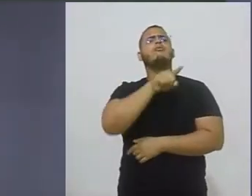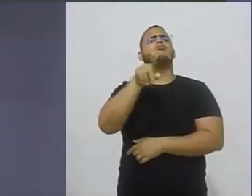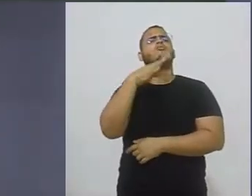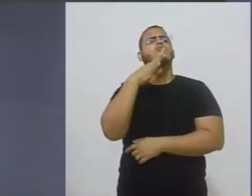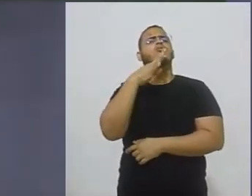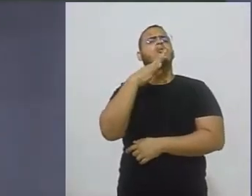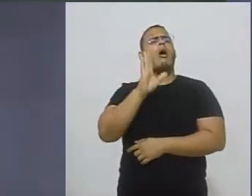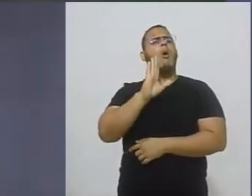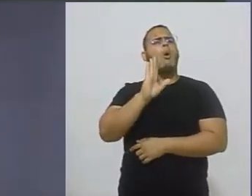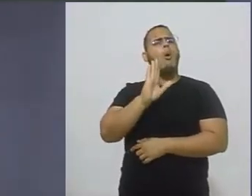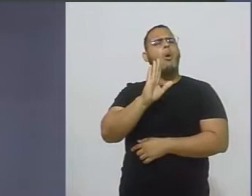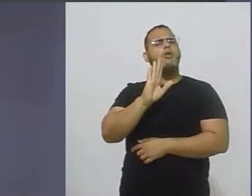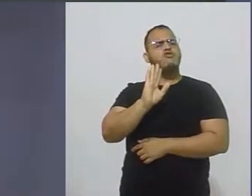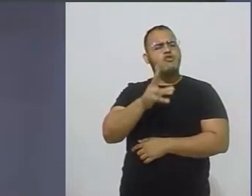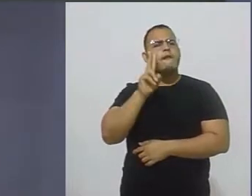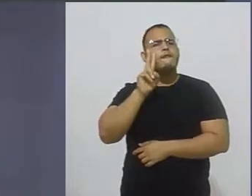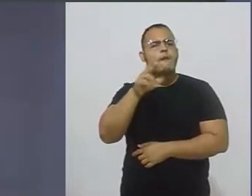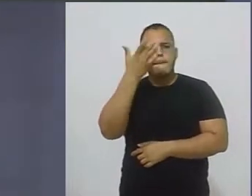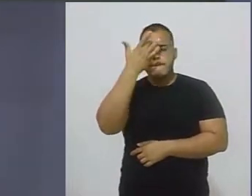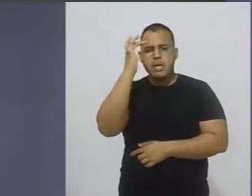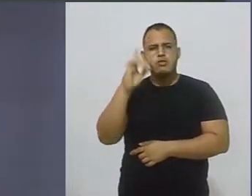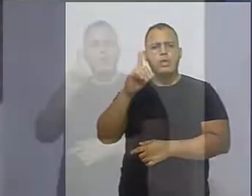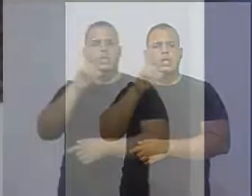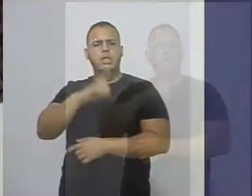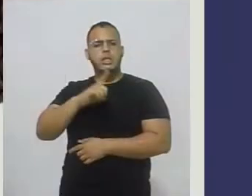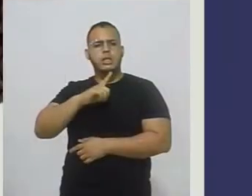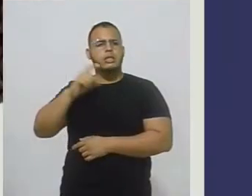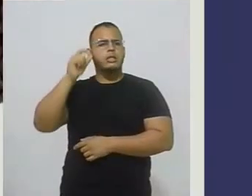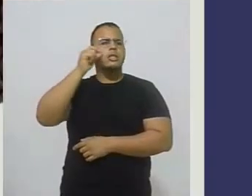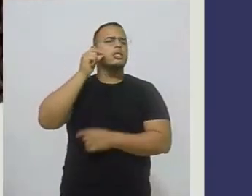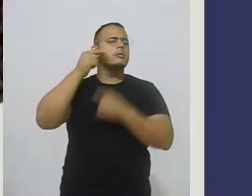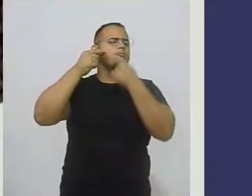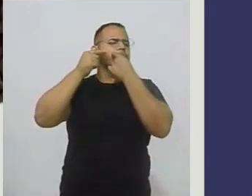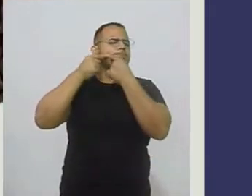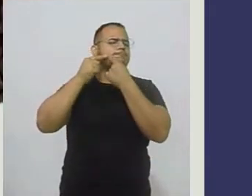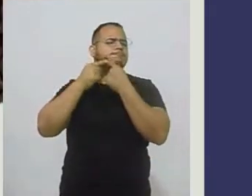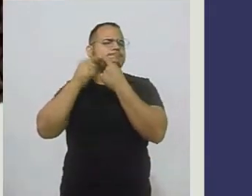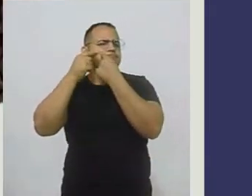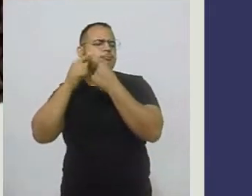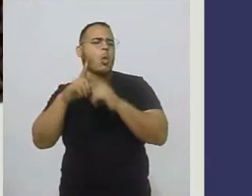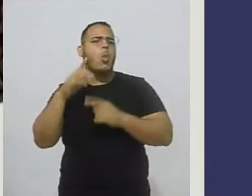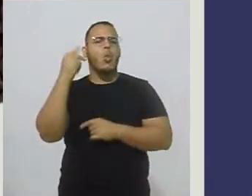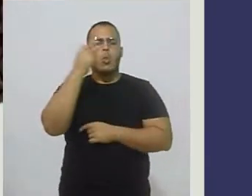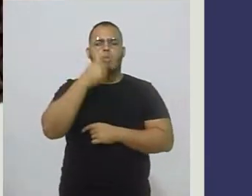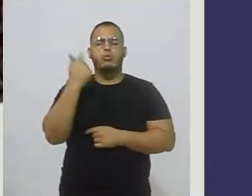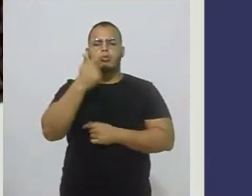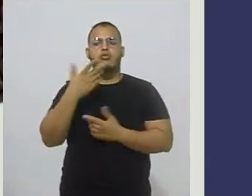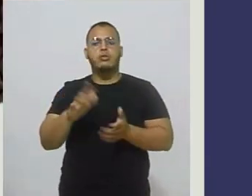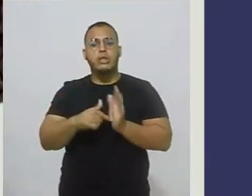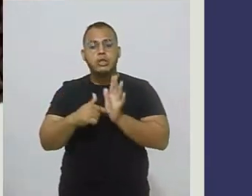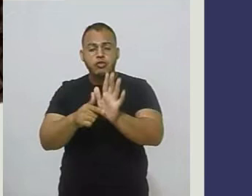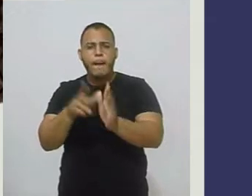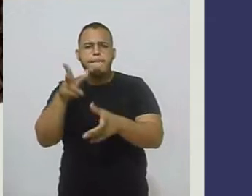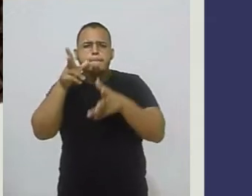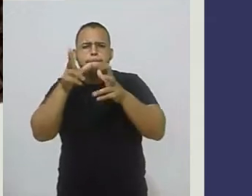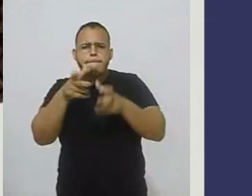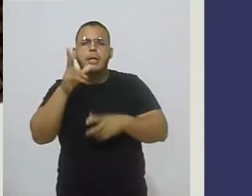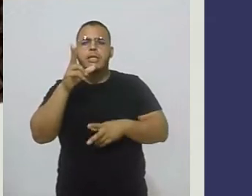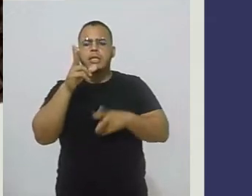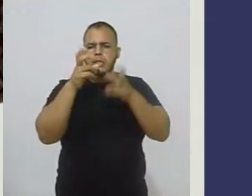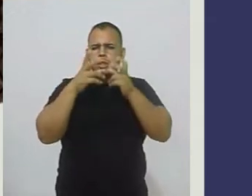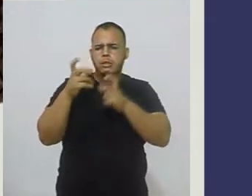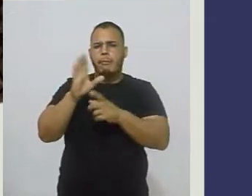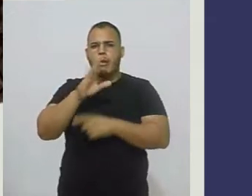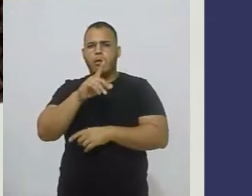tenha acne pelo rosto, né? Espinhas, aquelas manchinhas, cravos, oleosidade. E aí você já percebeu que isso tudo